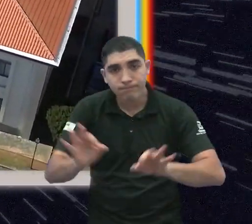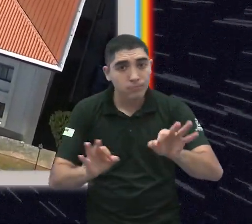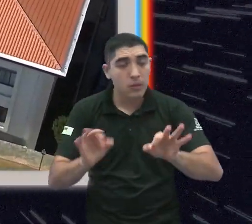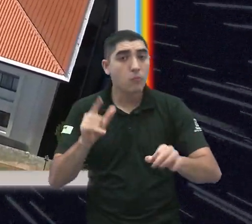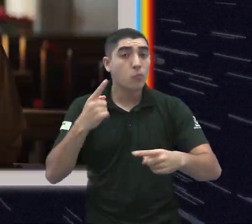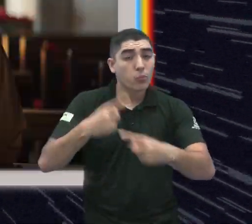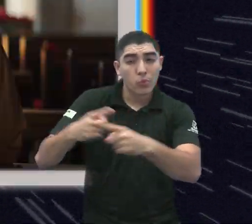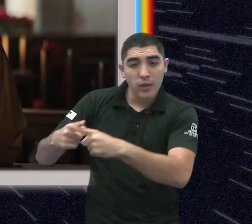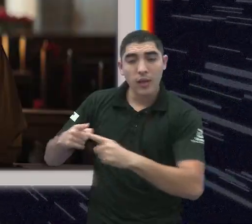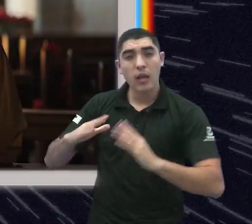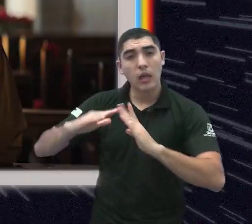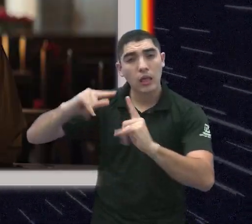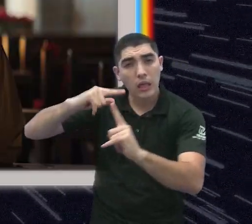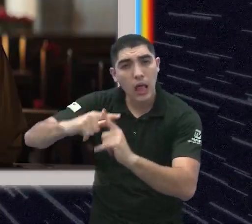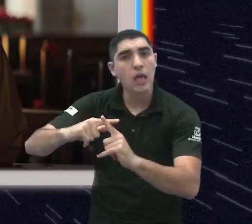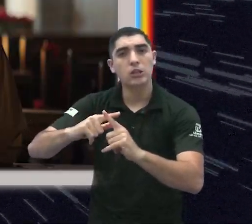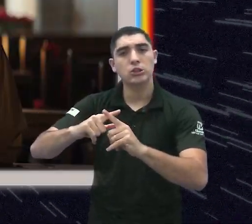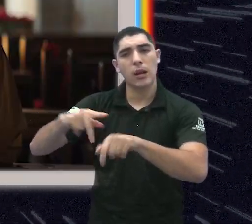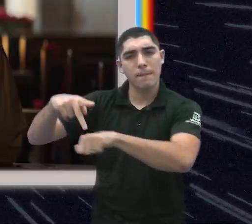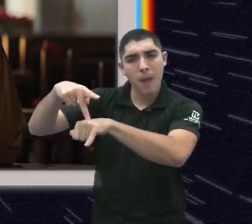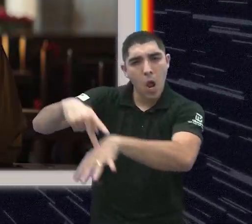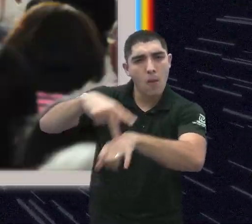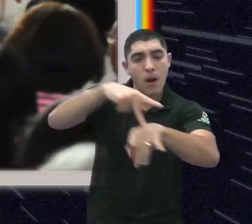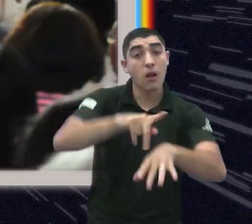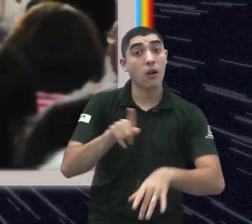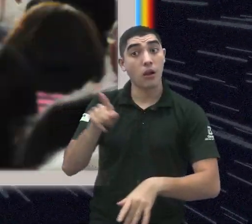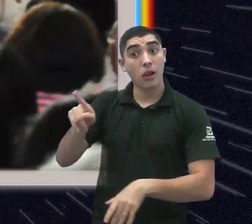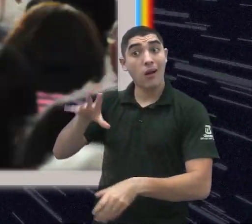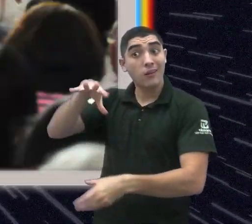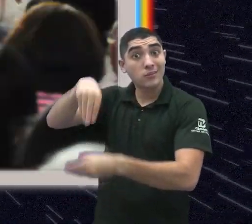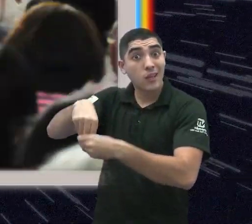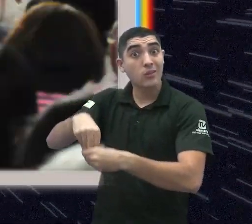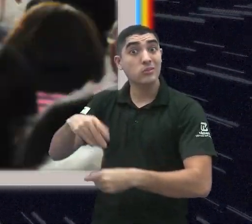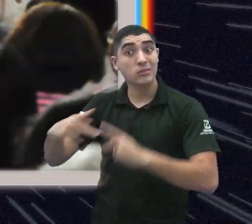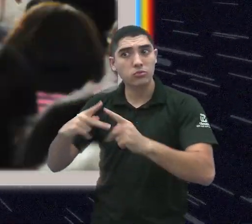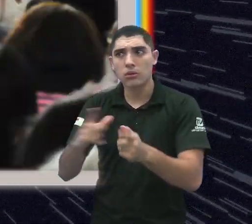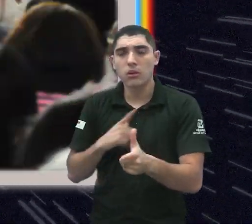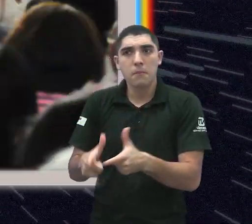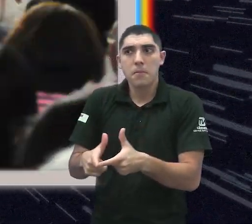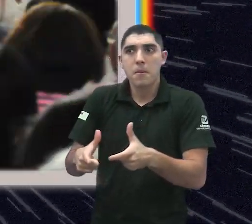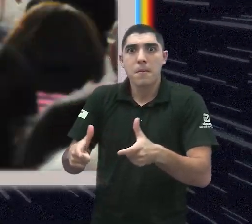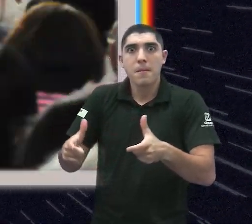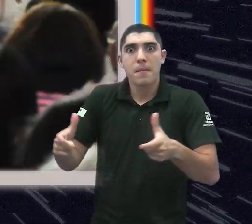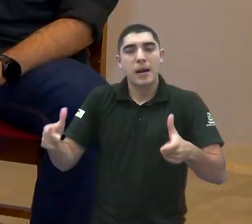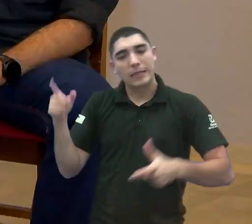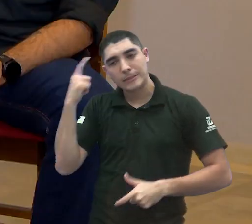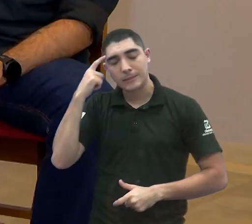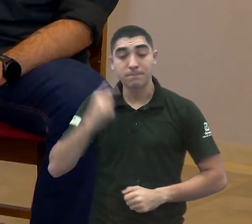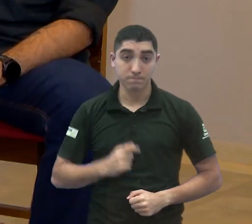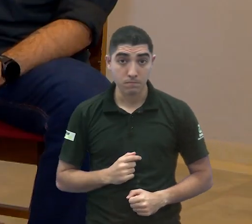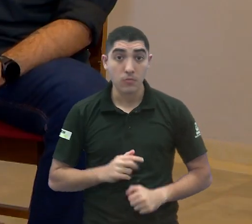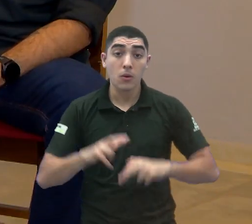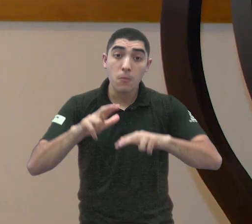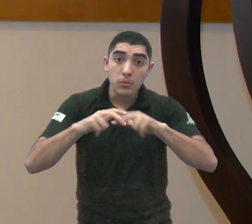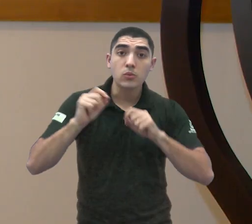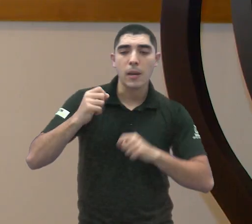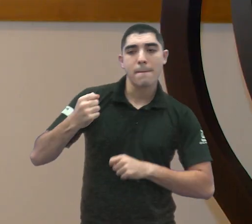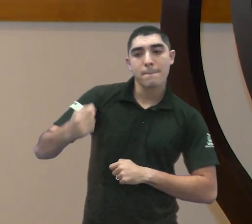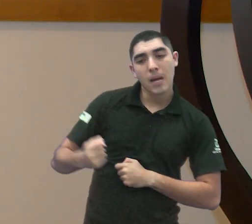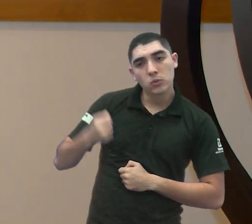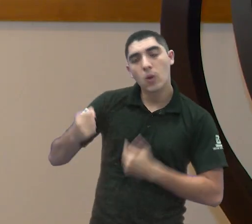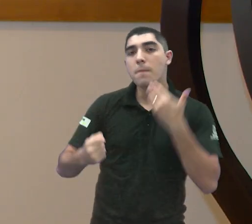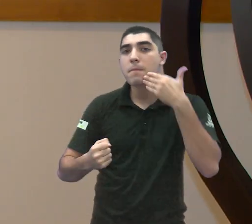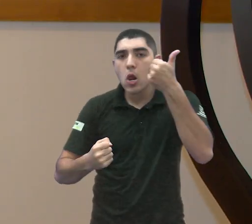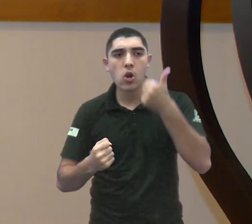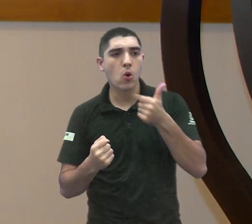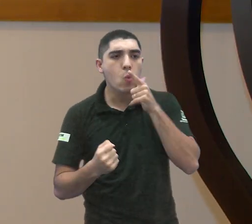direcionar o atendimento às paróquias e aos católicos das cidades que estavam crescendo cada vez mais. Uma questão pastoral para